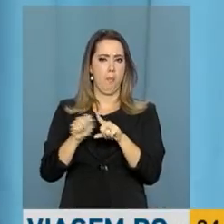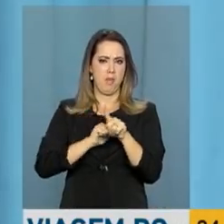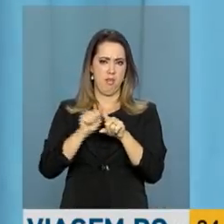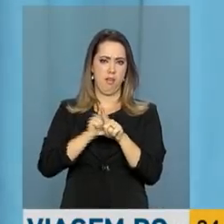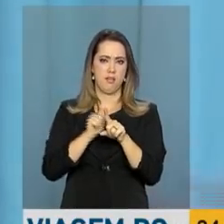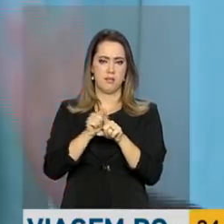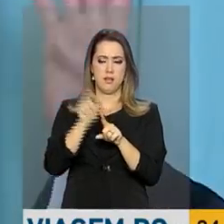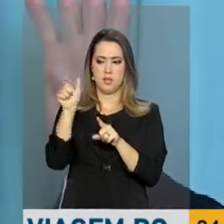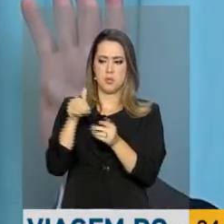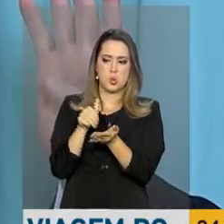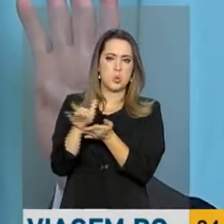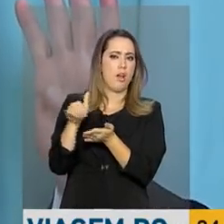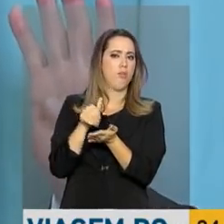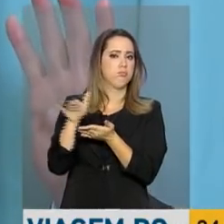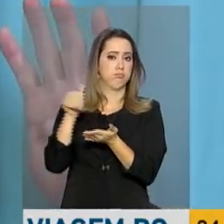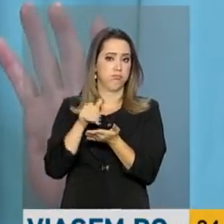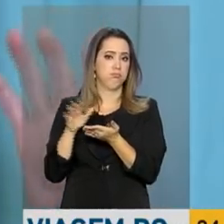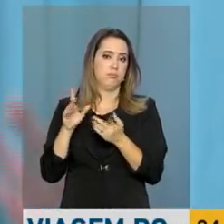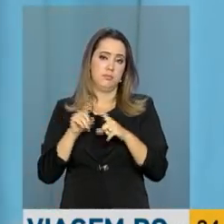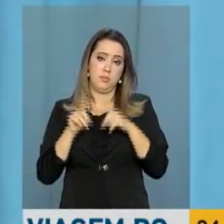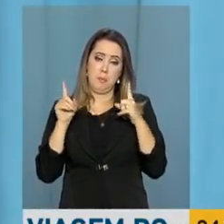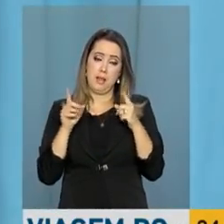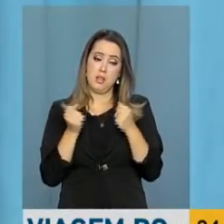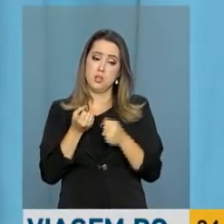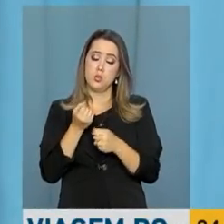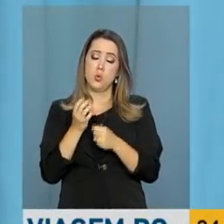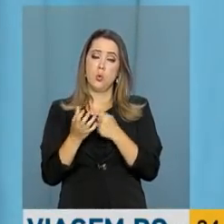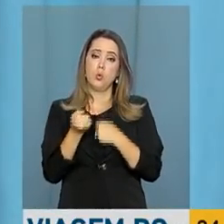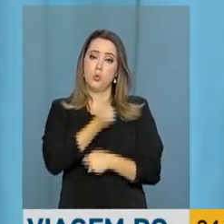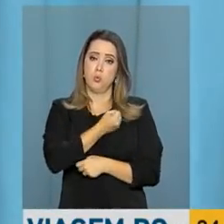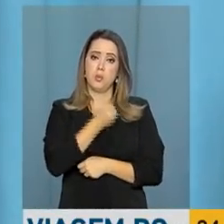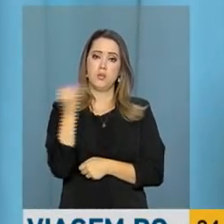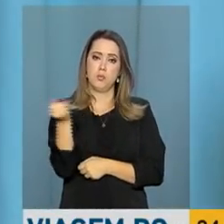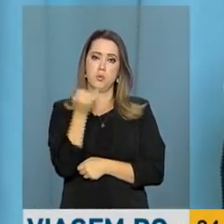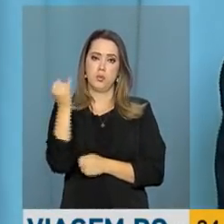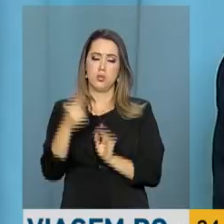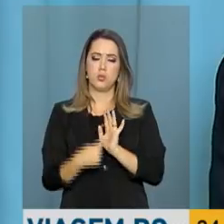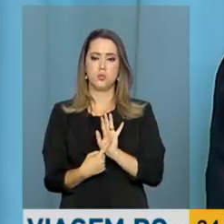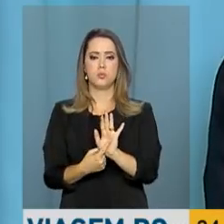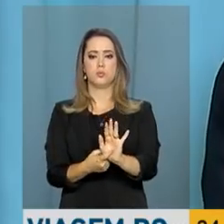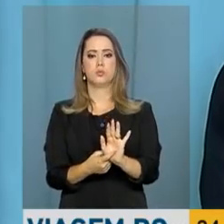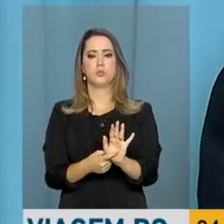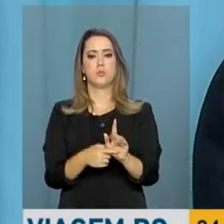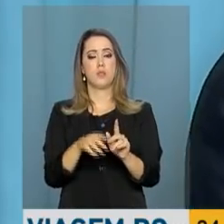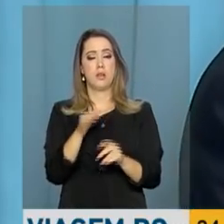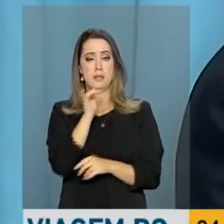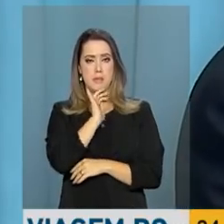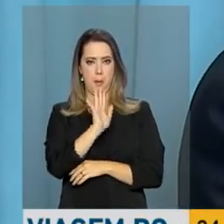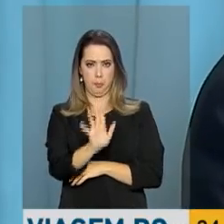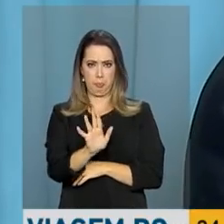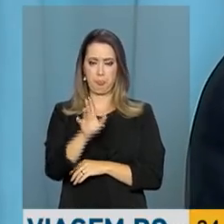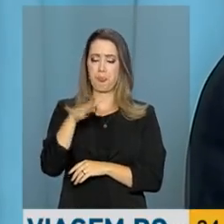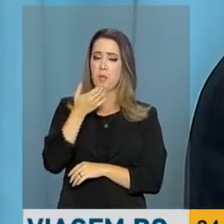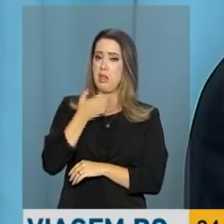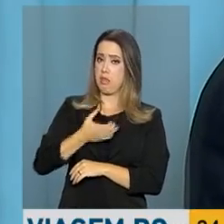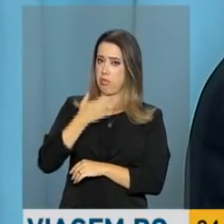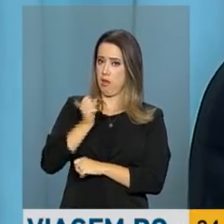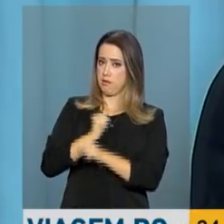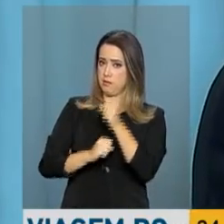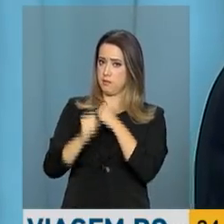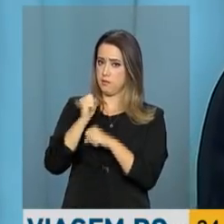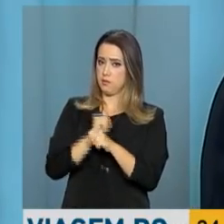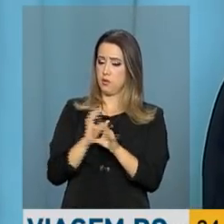dado, o dado numérico sempre é importante, né? Os senhores vejam e as senhoras o seguinte, no mês de dezembro do ano passado, o